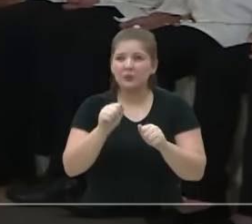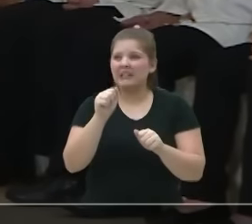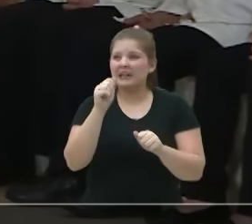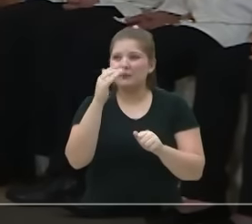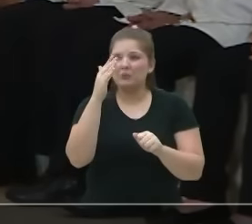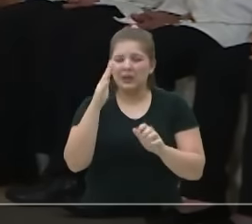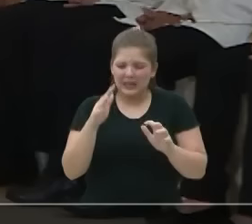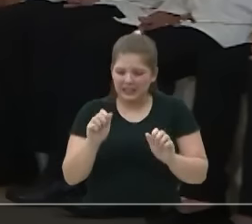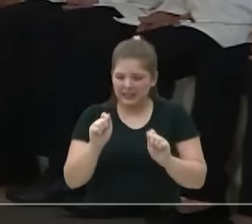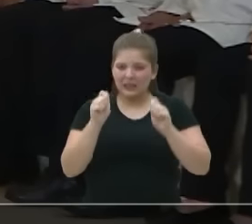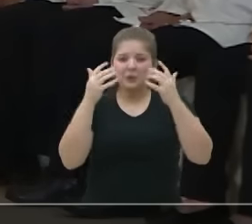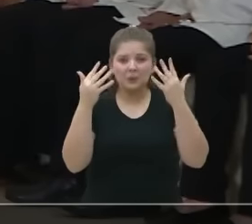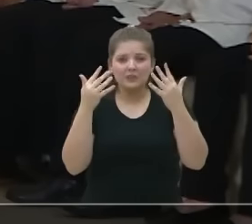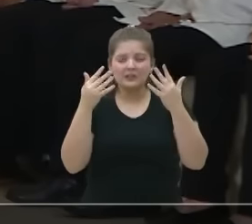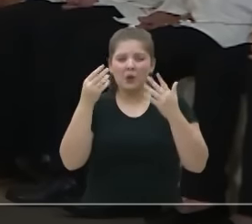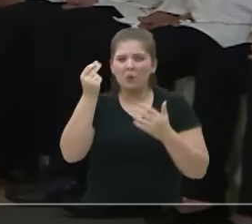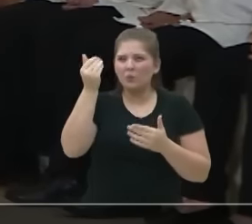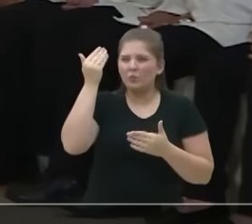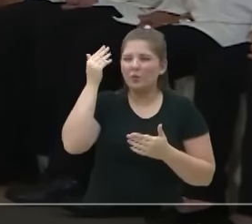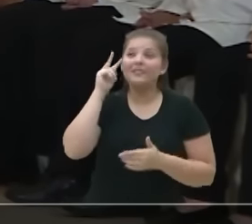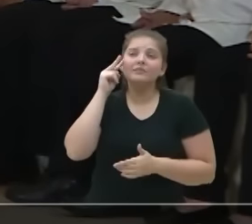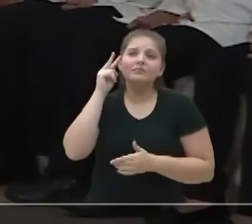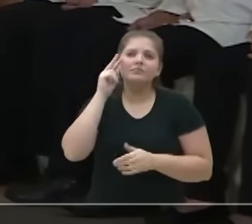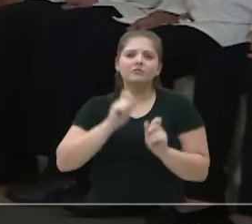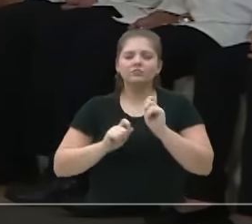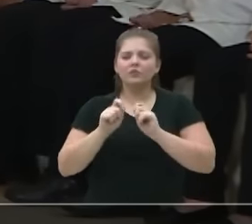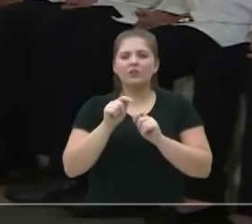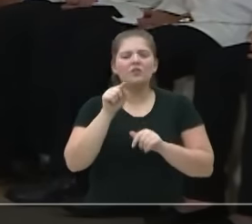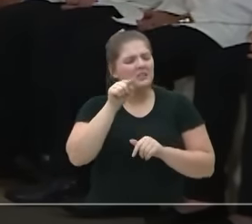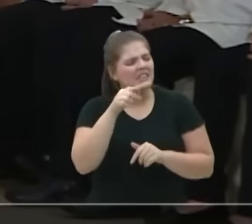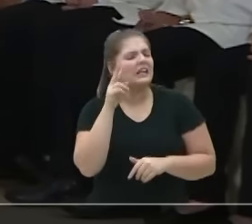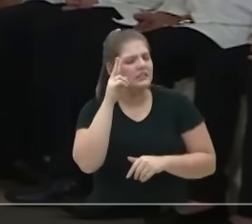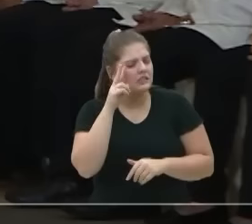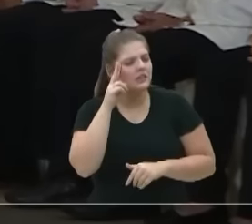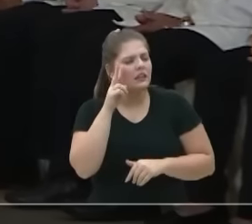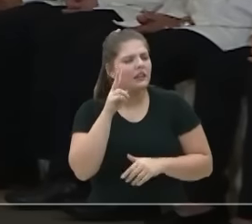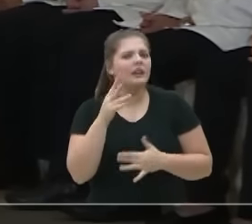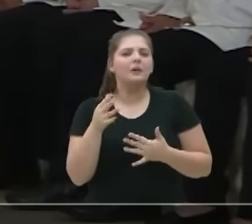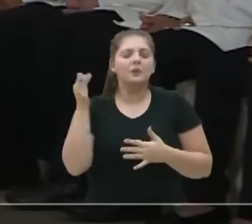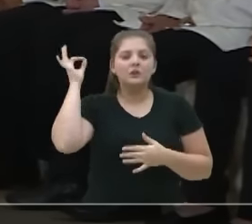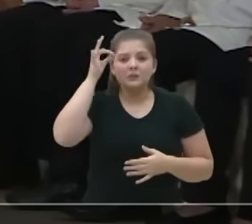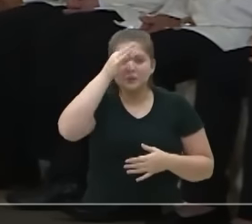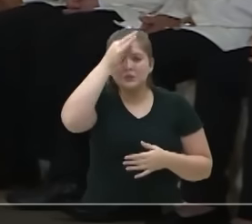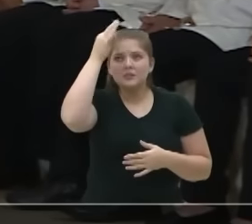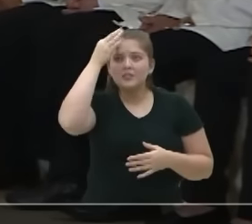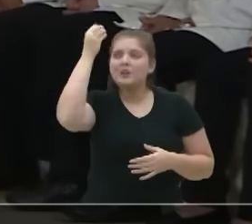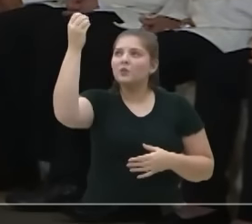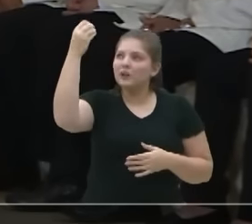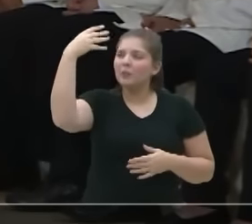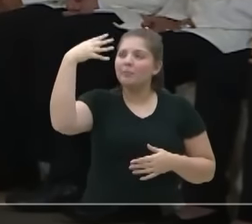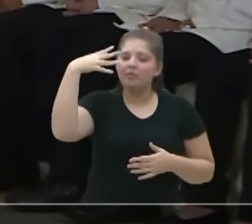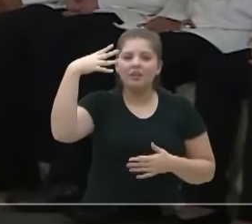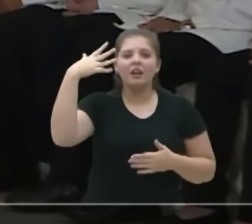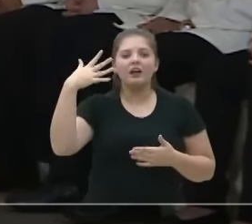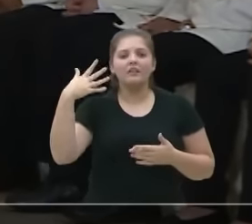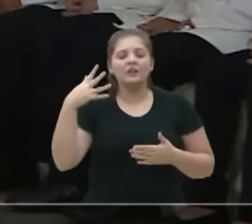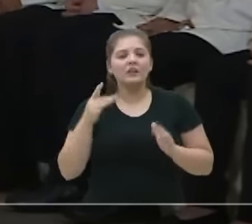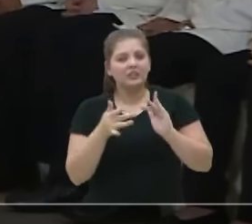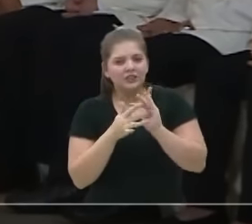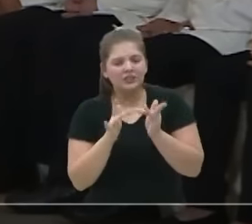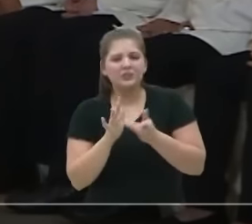E é impressionante porque começa lembrando, vocês lembram que o Espírito Santo nos iluminava, que